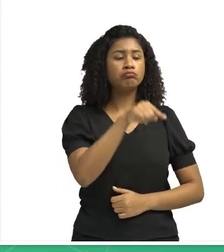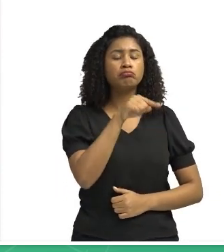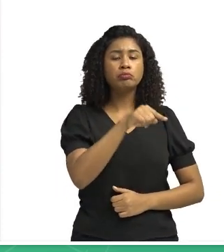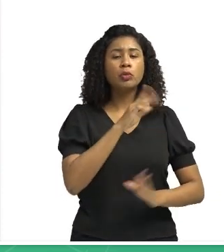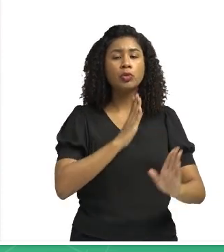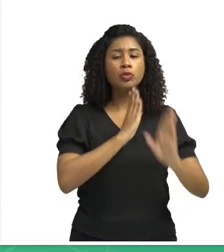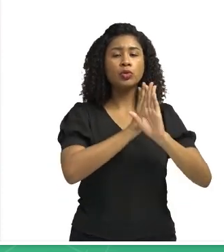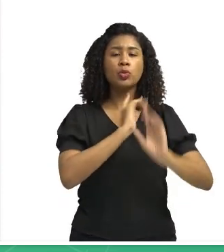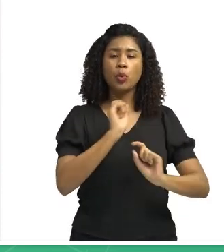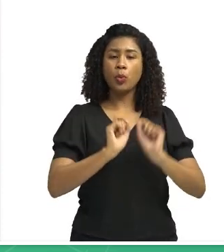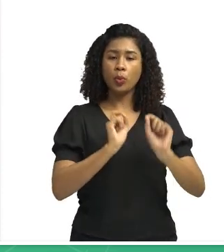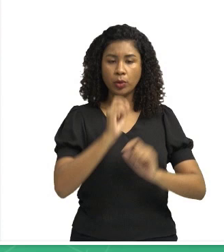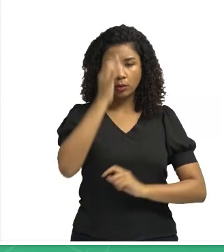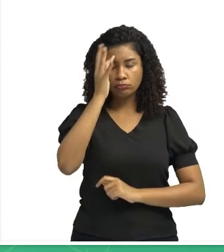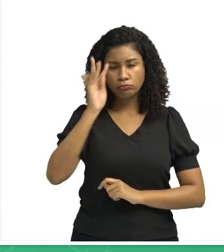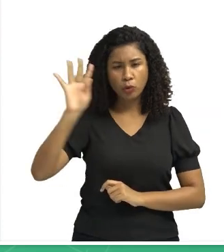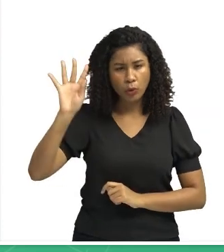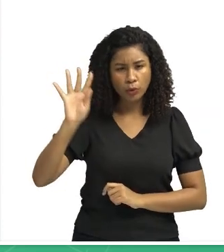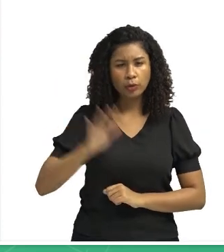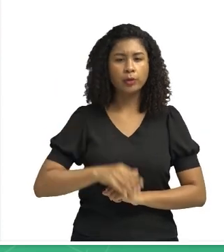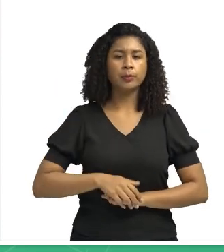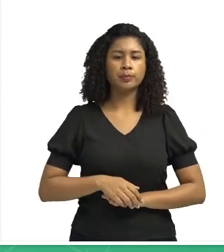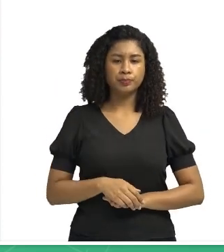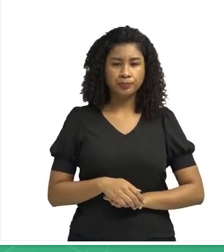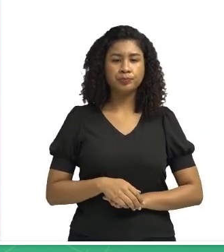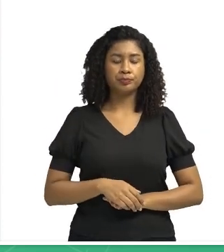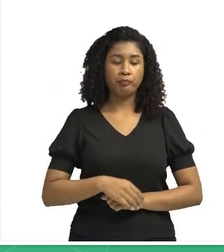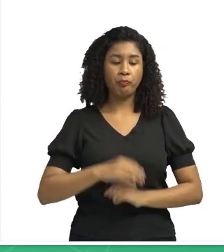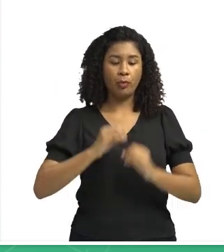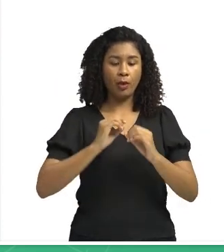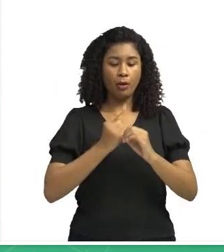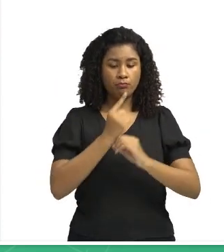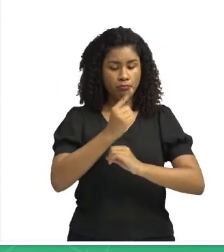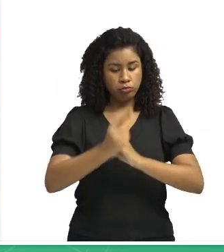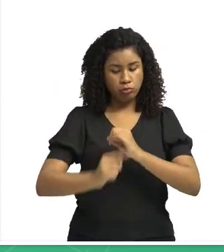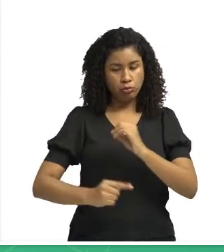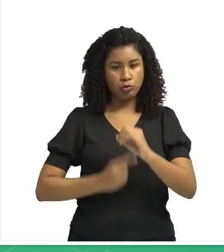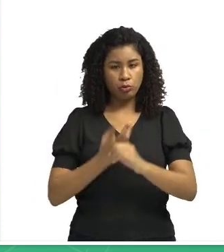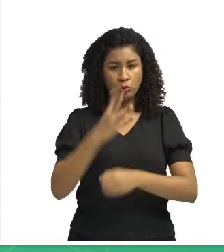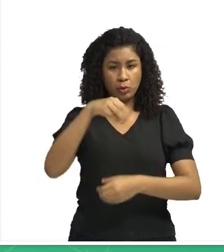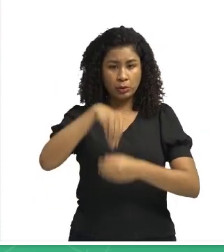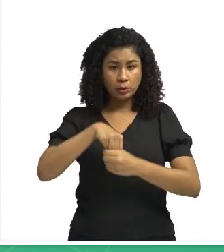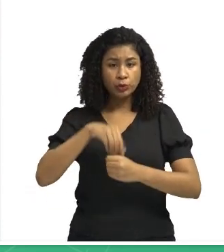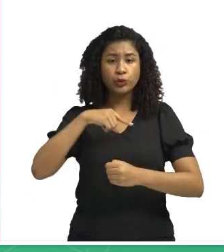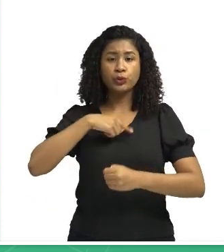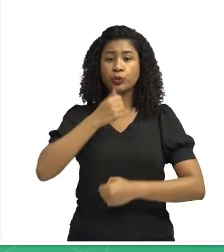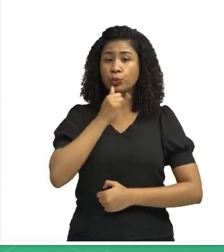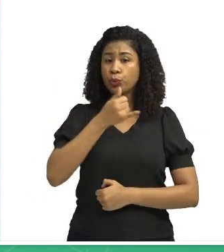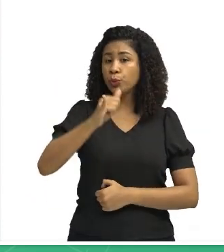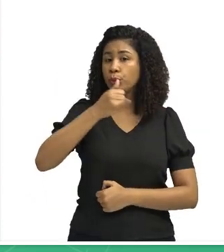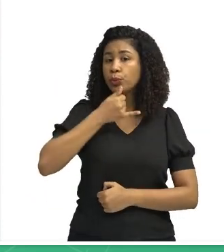Thomson, seu átomo tinha natureza elétrica da matéria,